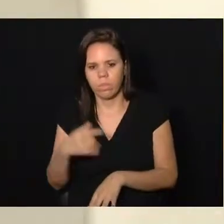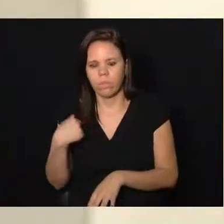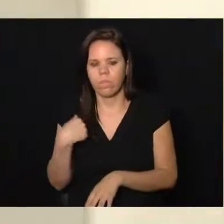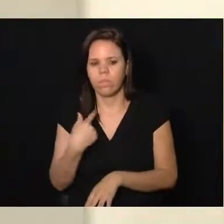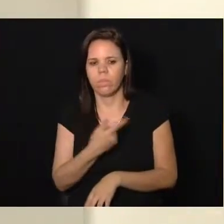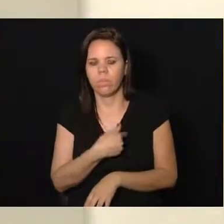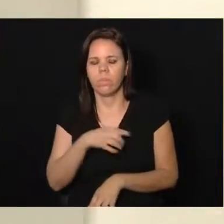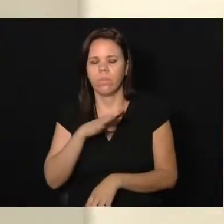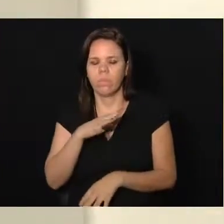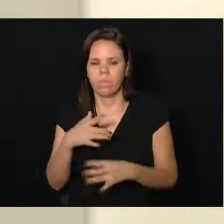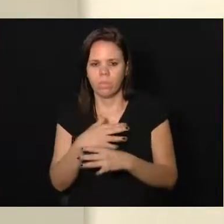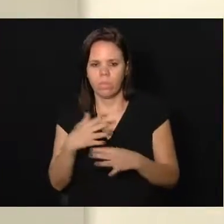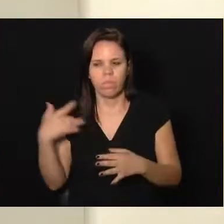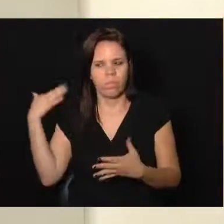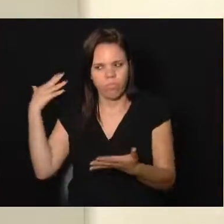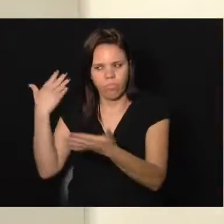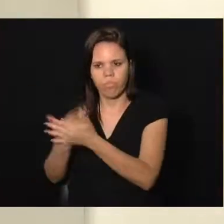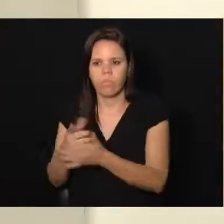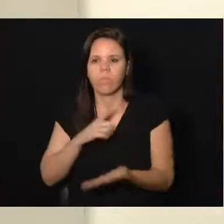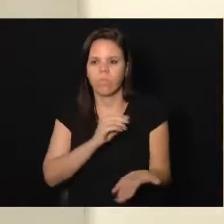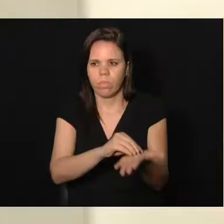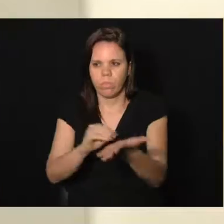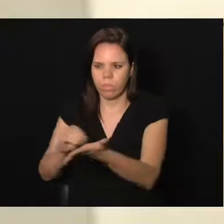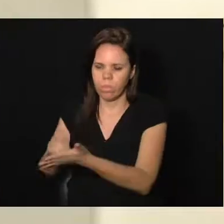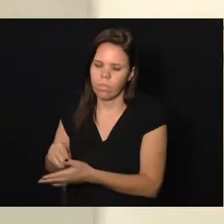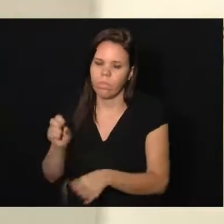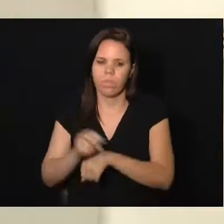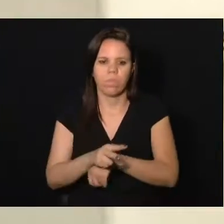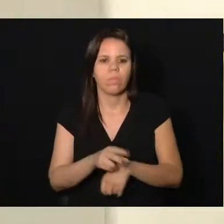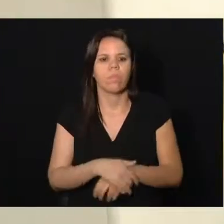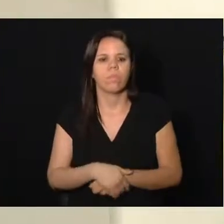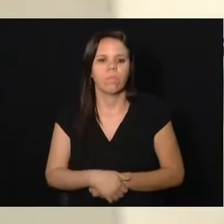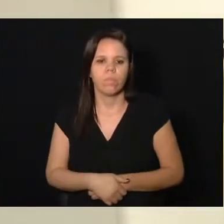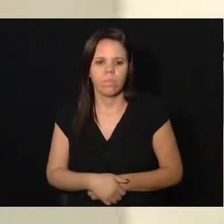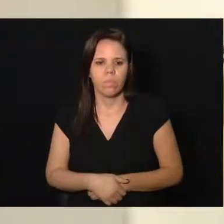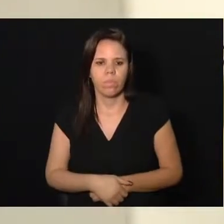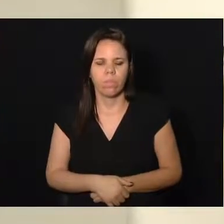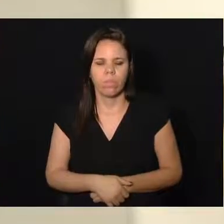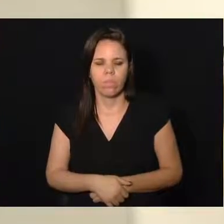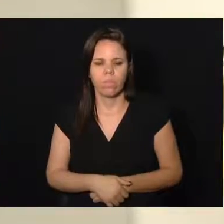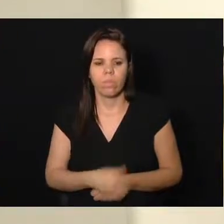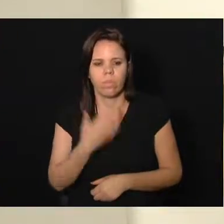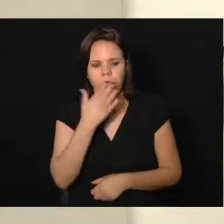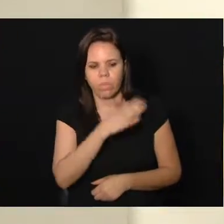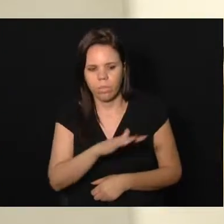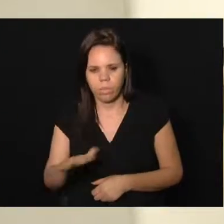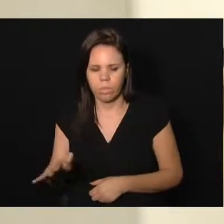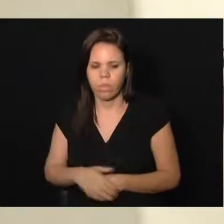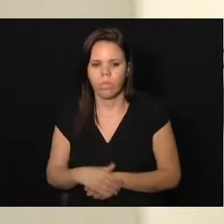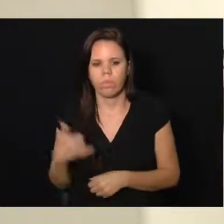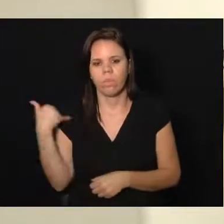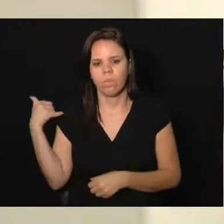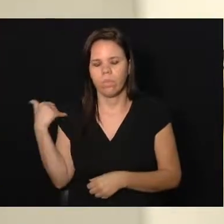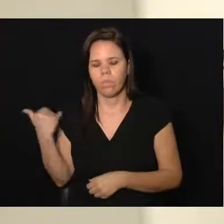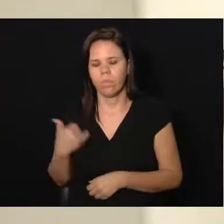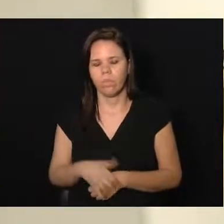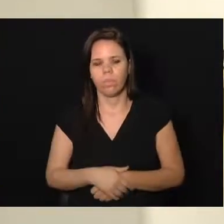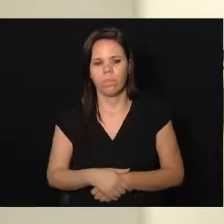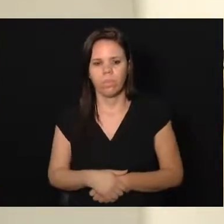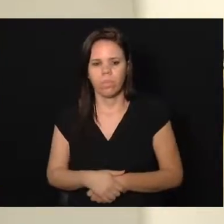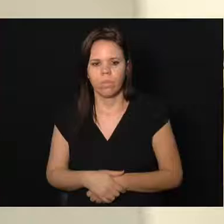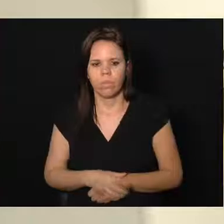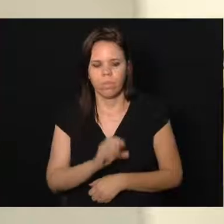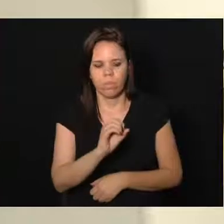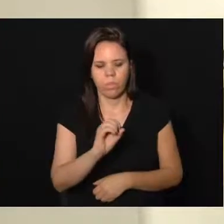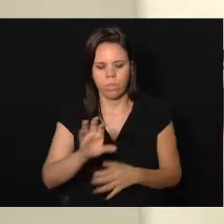sabe que historicamente há um déficit de vagas, né, para crianças na idade de educação infantil, de 0 a